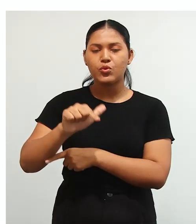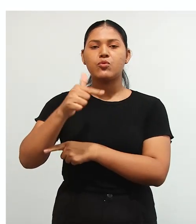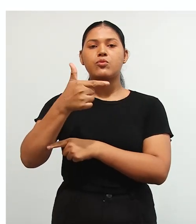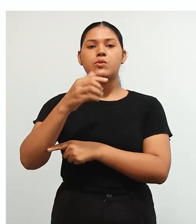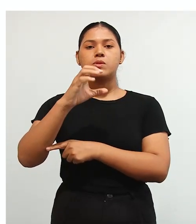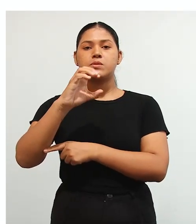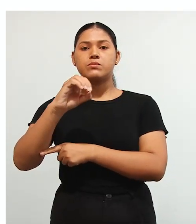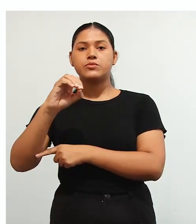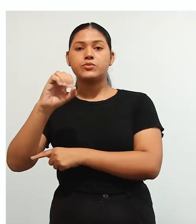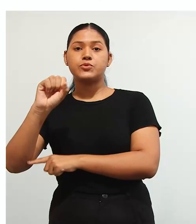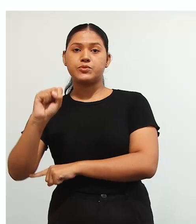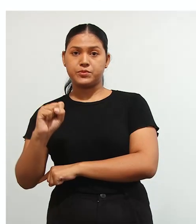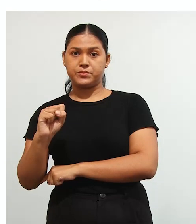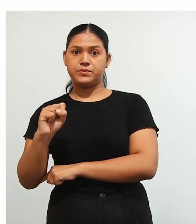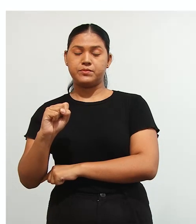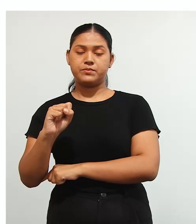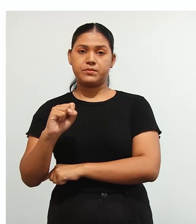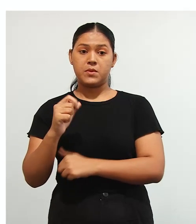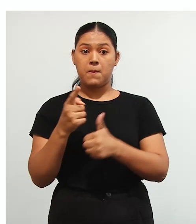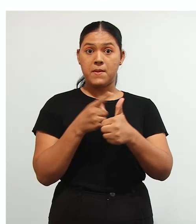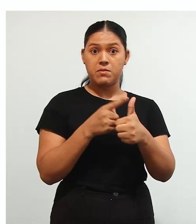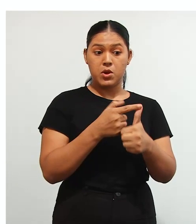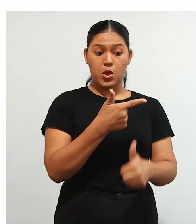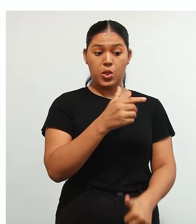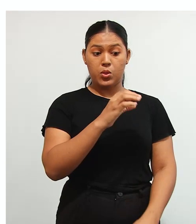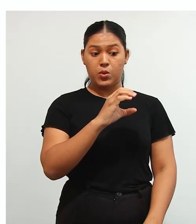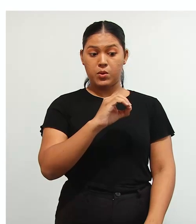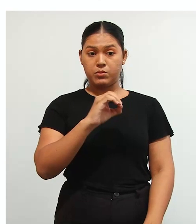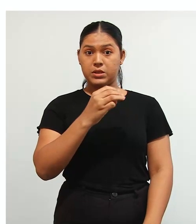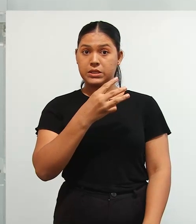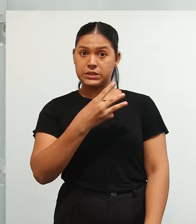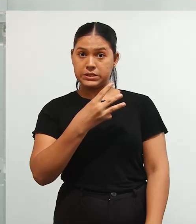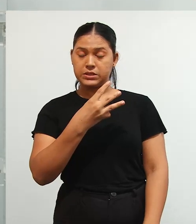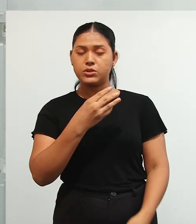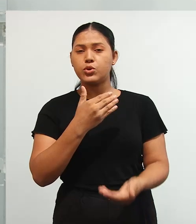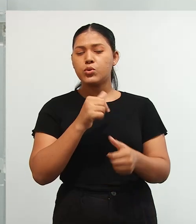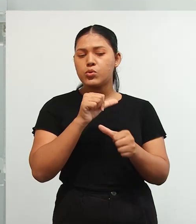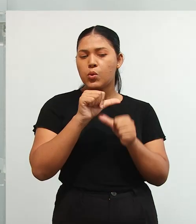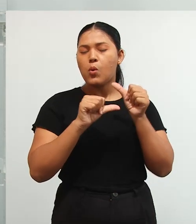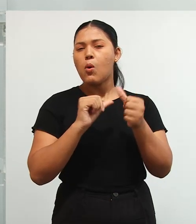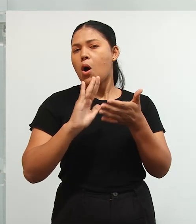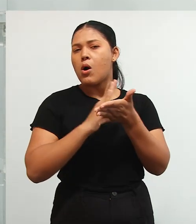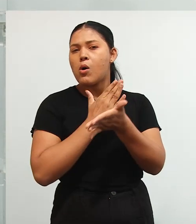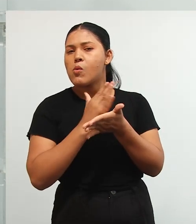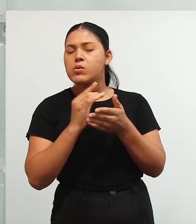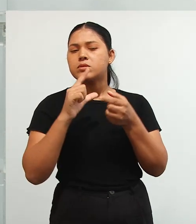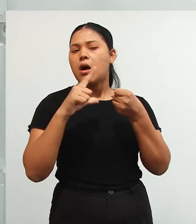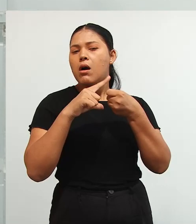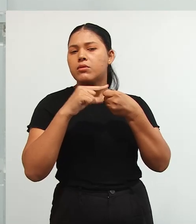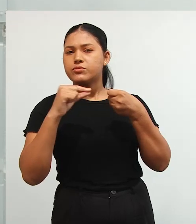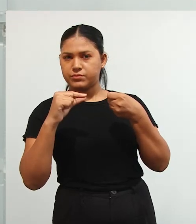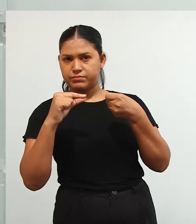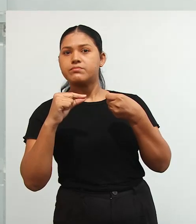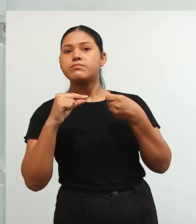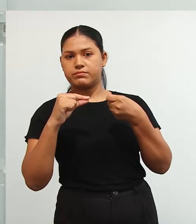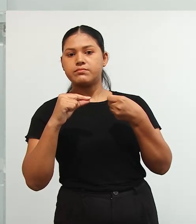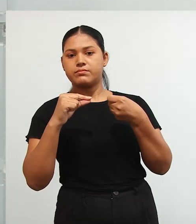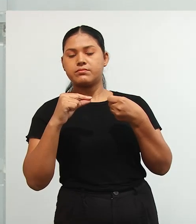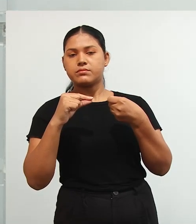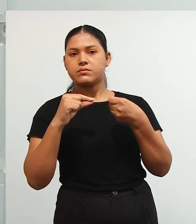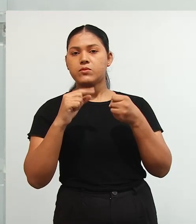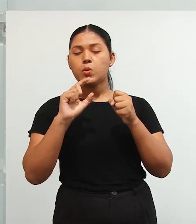2003, ela é alterada, 2 artigos são alterados dessa legislação e se institui, então,